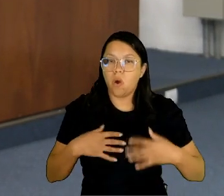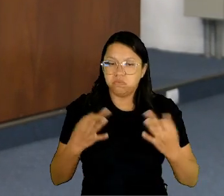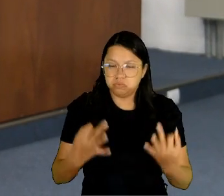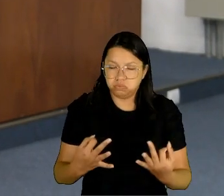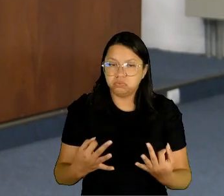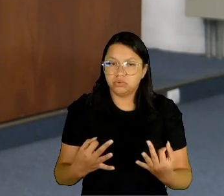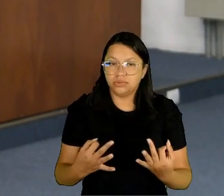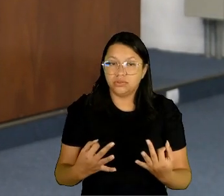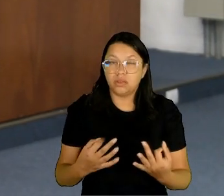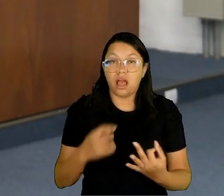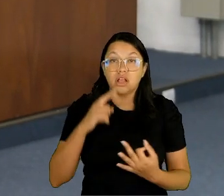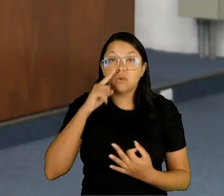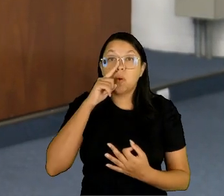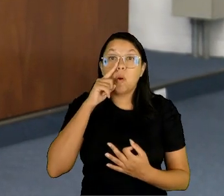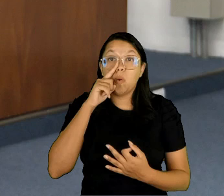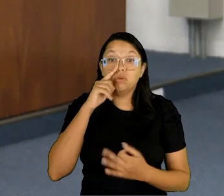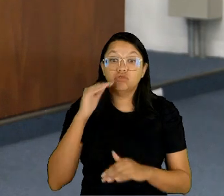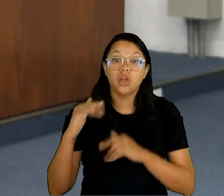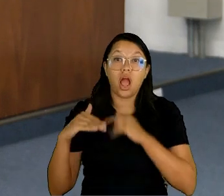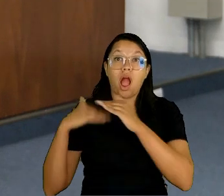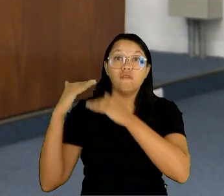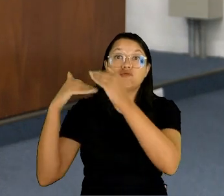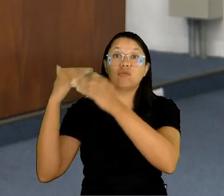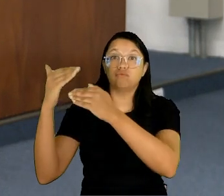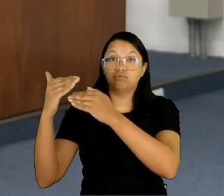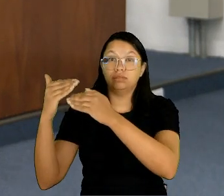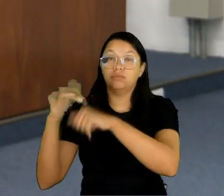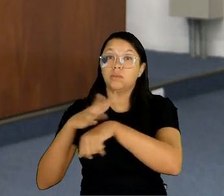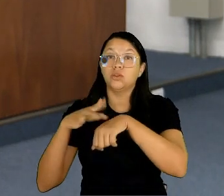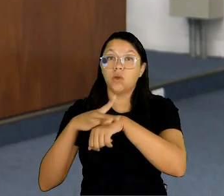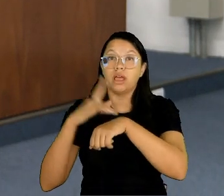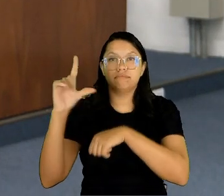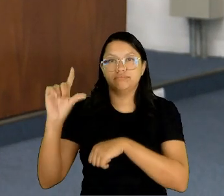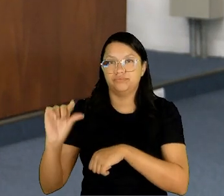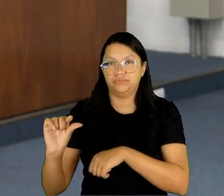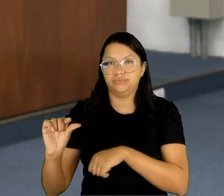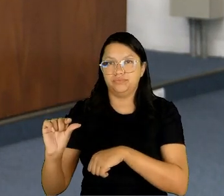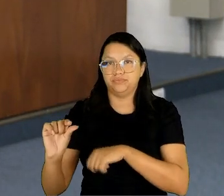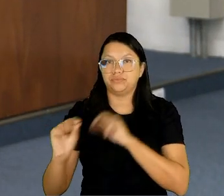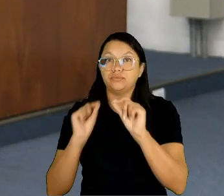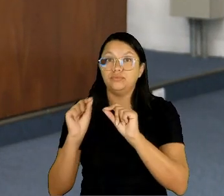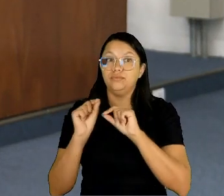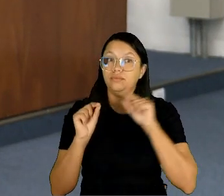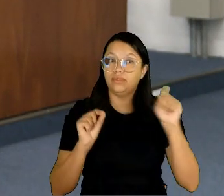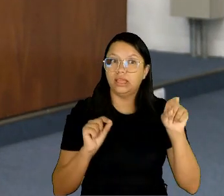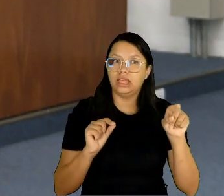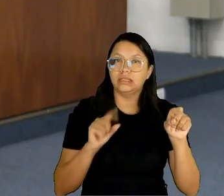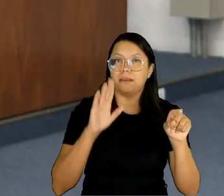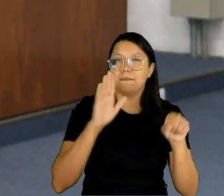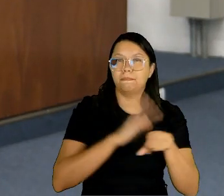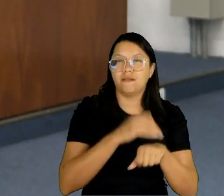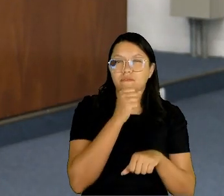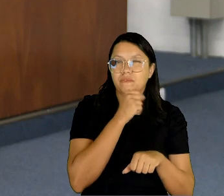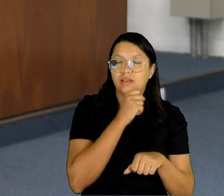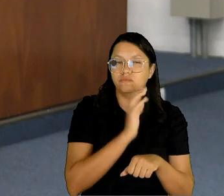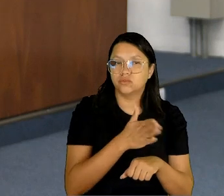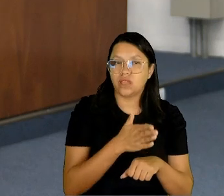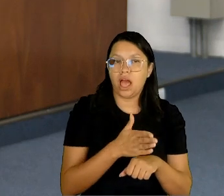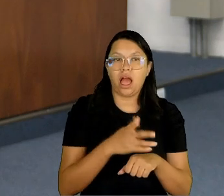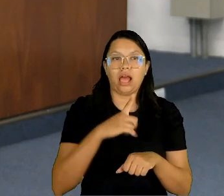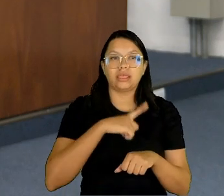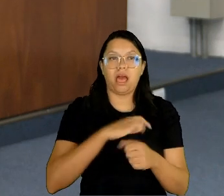o risco desse paciente evoluir para uma doença cardiovascular no futuro é muito menor do que um paciente que já tem uma idade mais